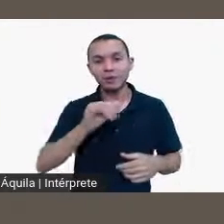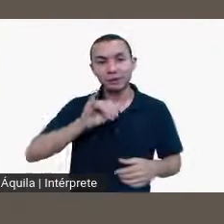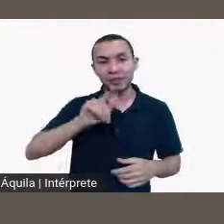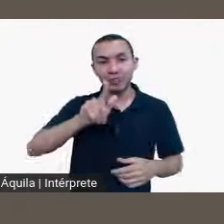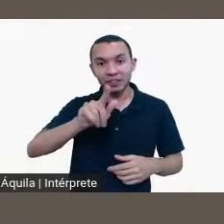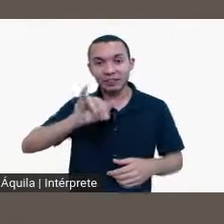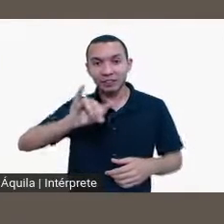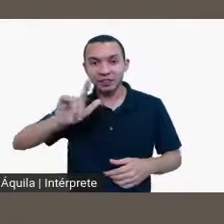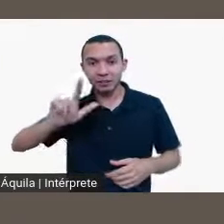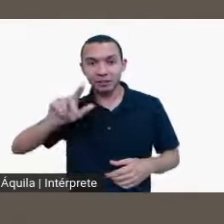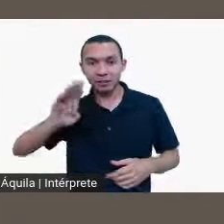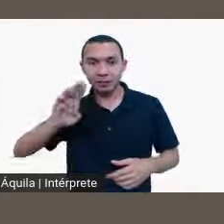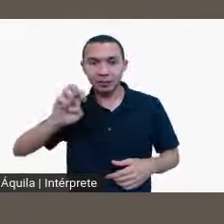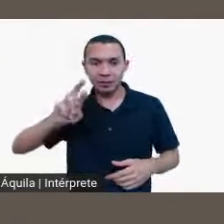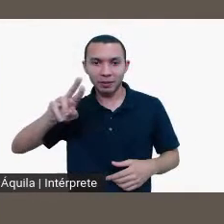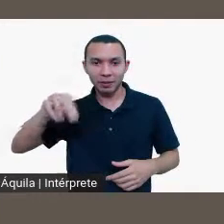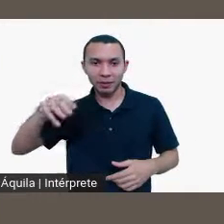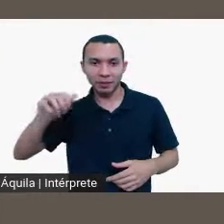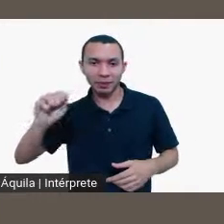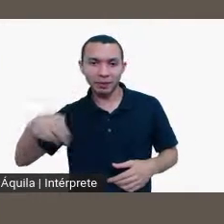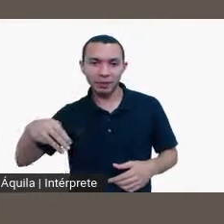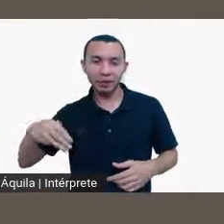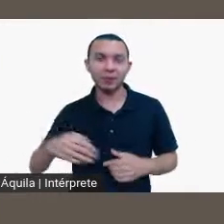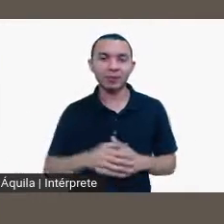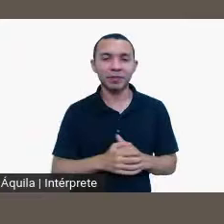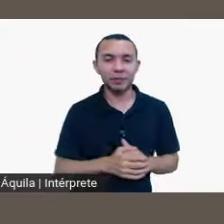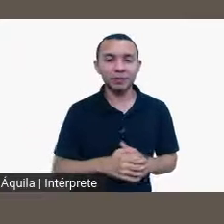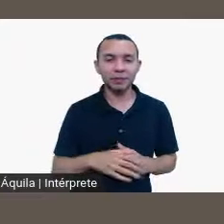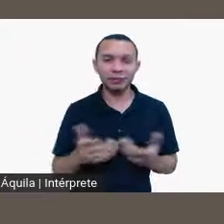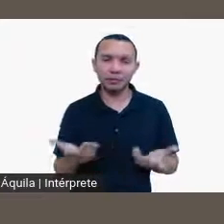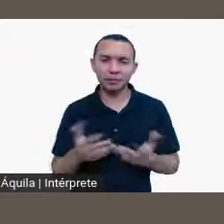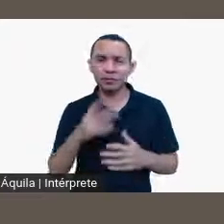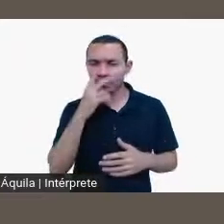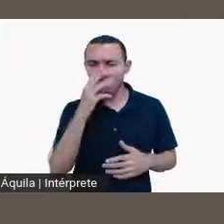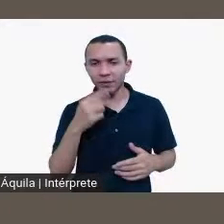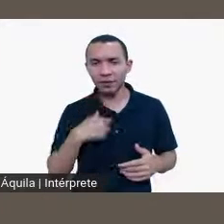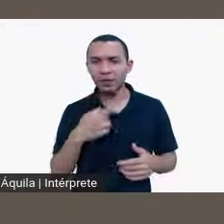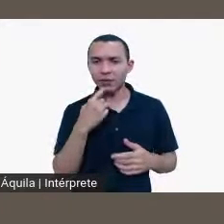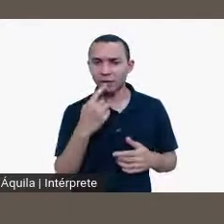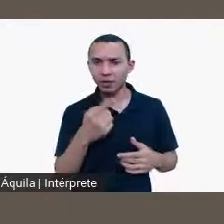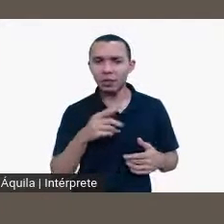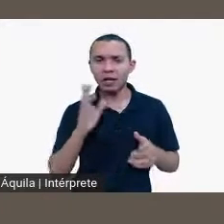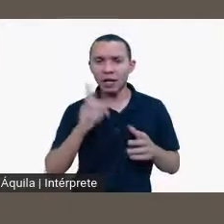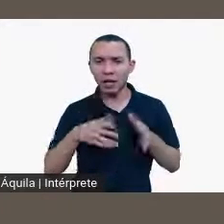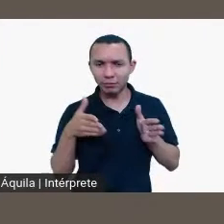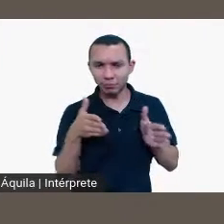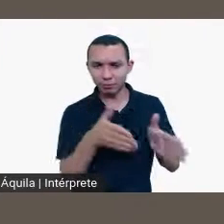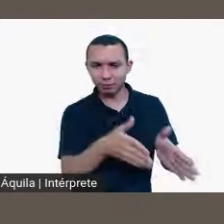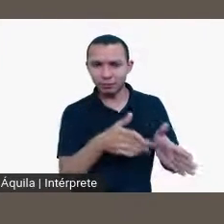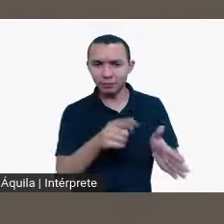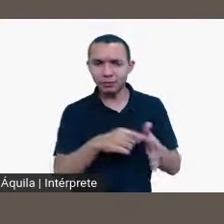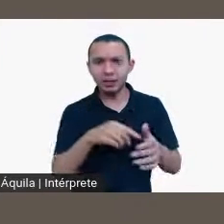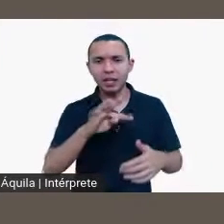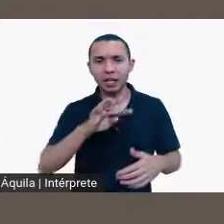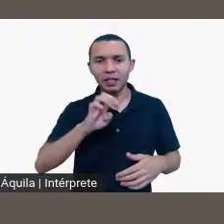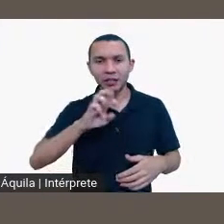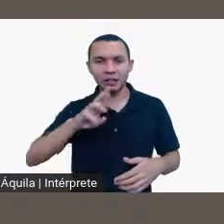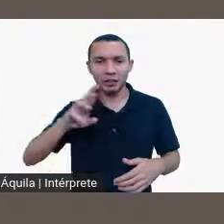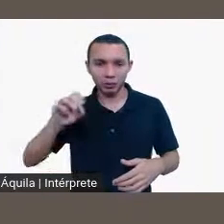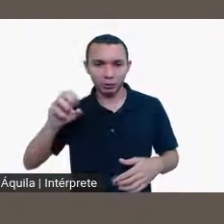Haverá algo que persista, sobreviva? Assim pareço me dirigir a uma linhagem sem herdeiros, ou que